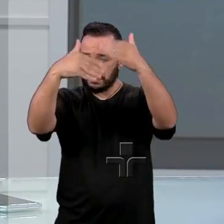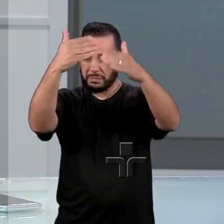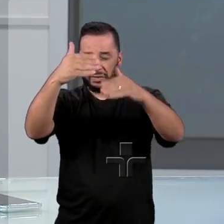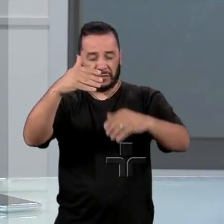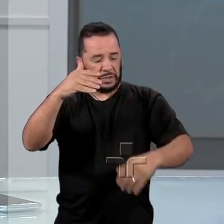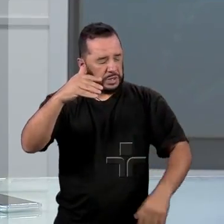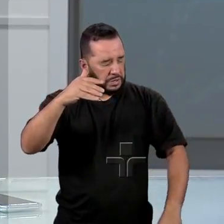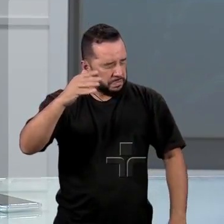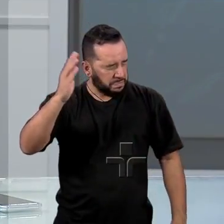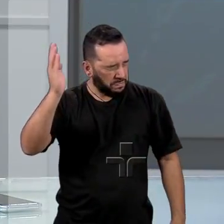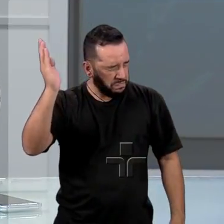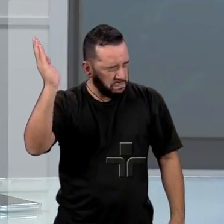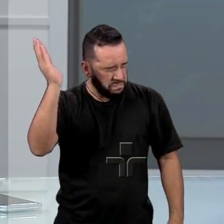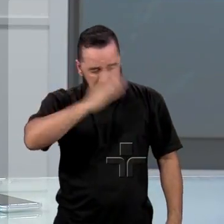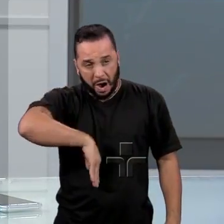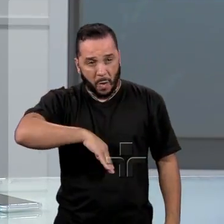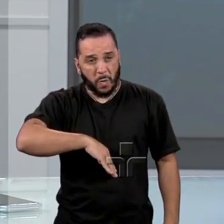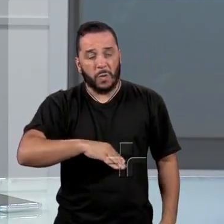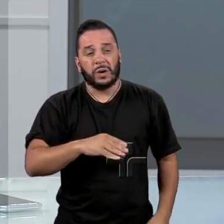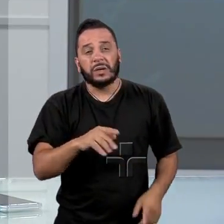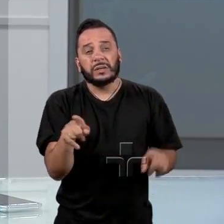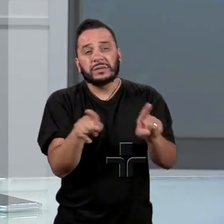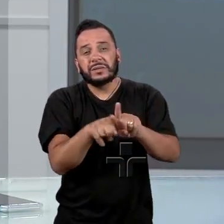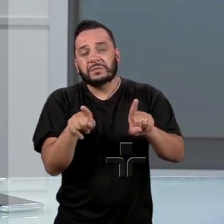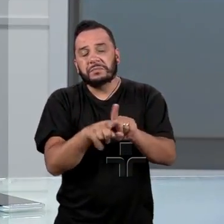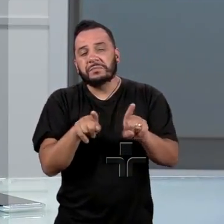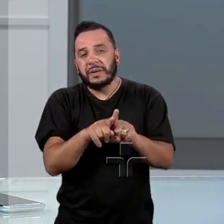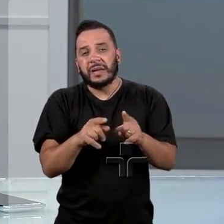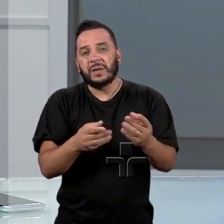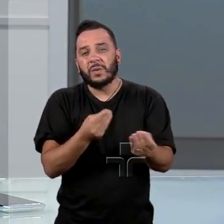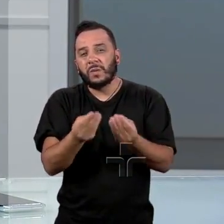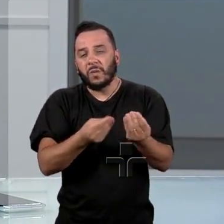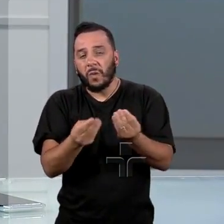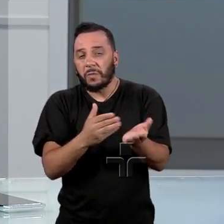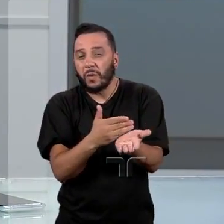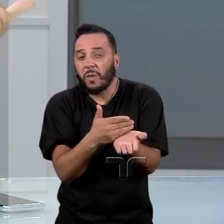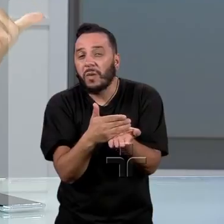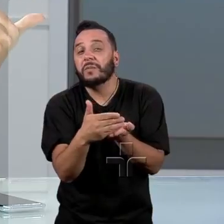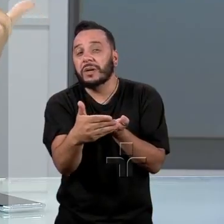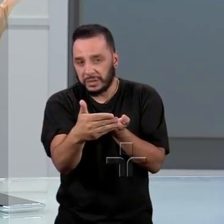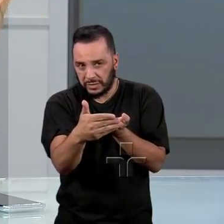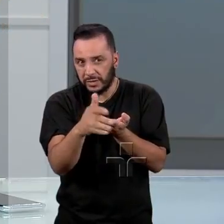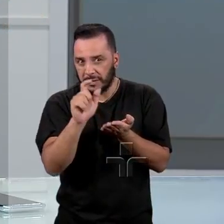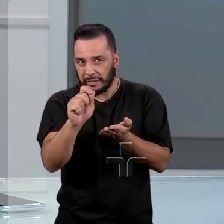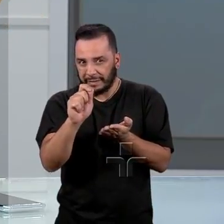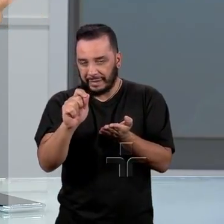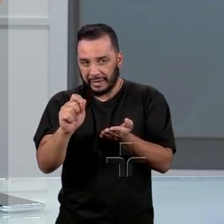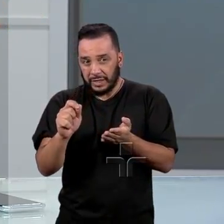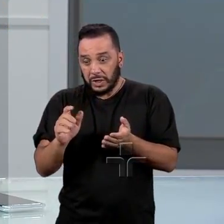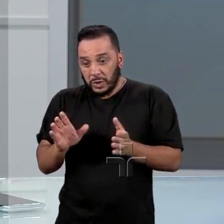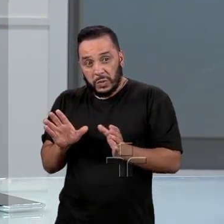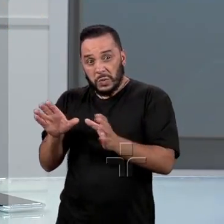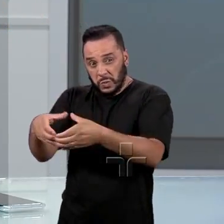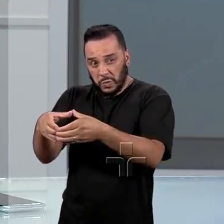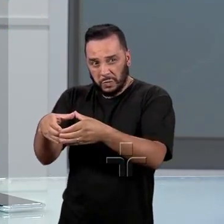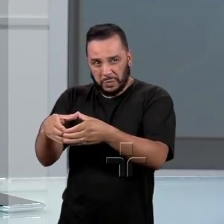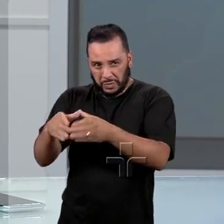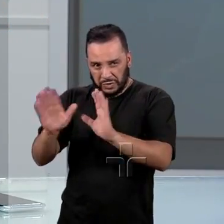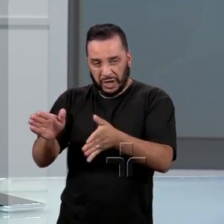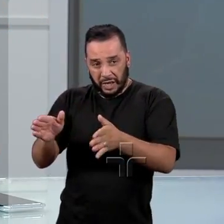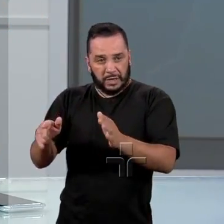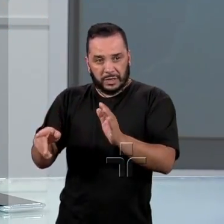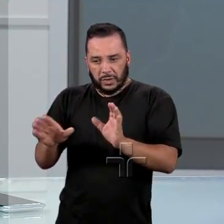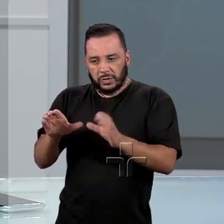muito sutil como que essa ascensão começou. Primeiro, a segregar, colocar os judeus, que